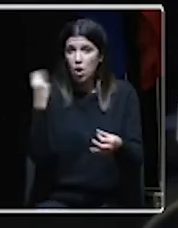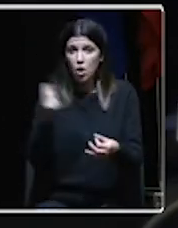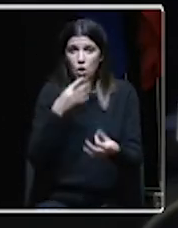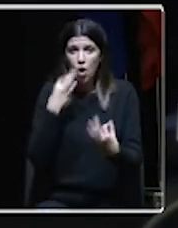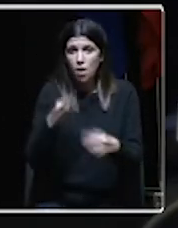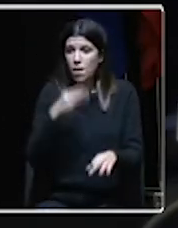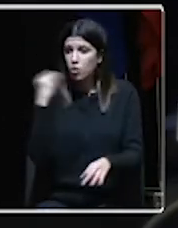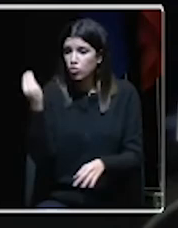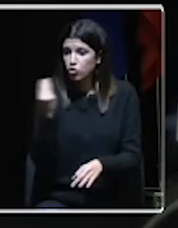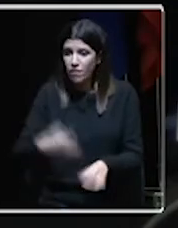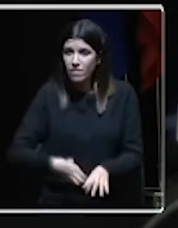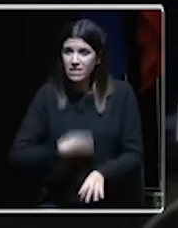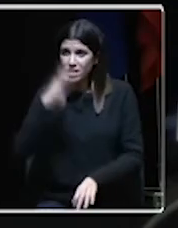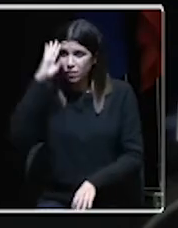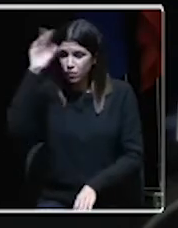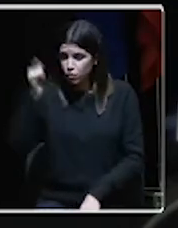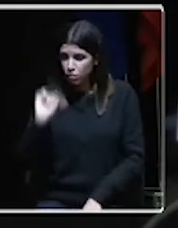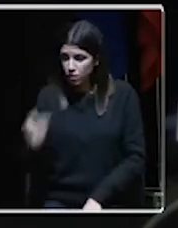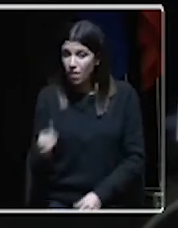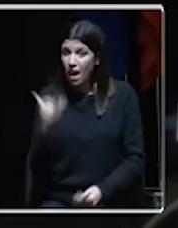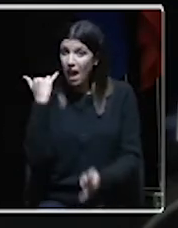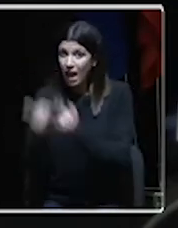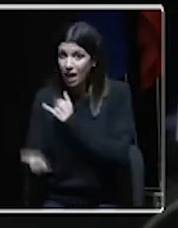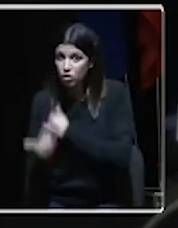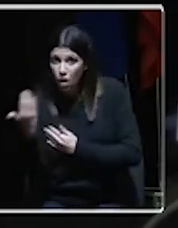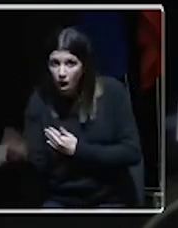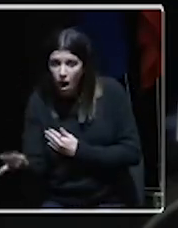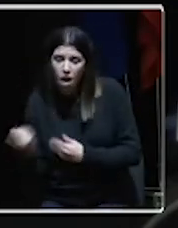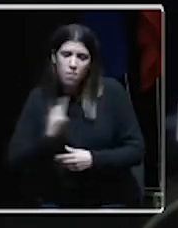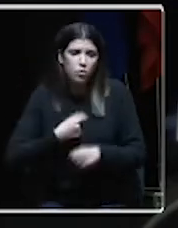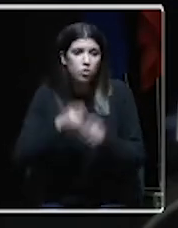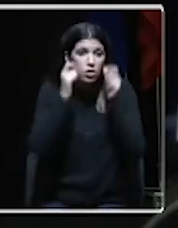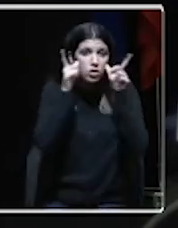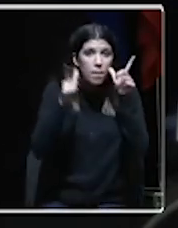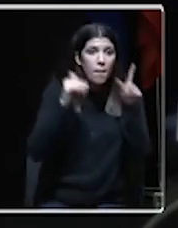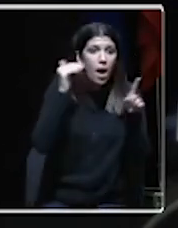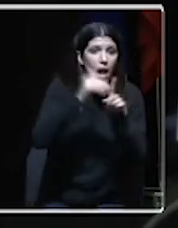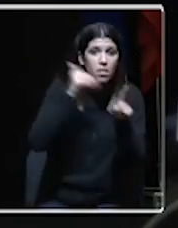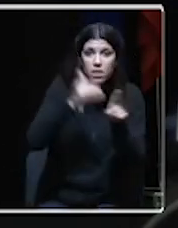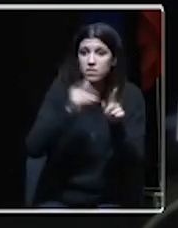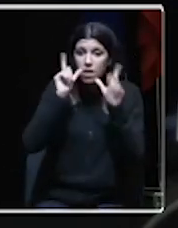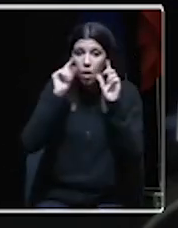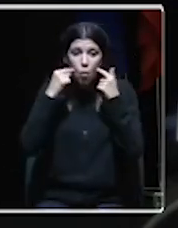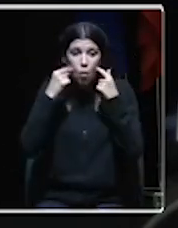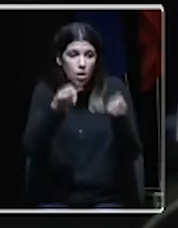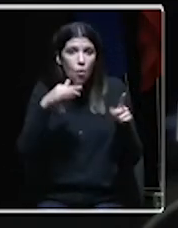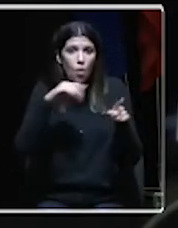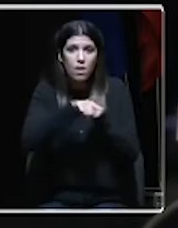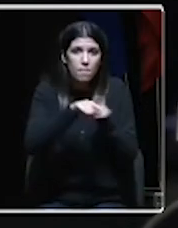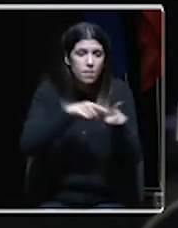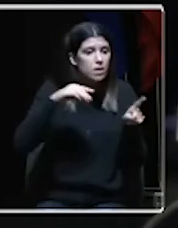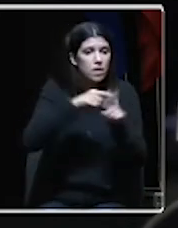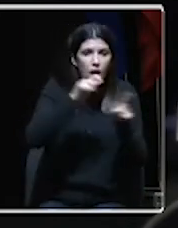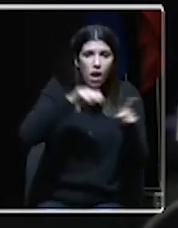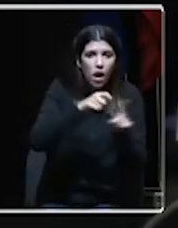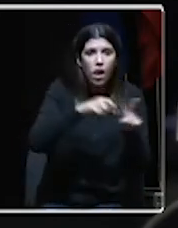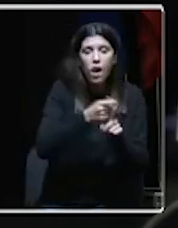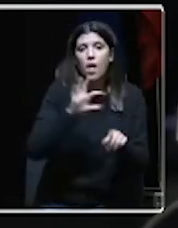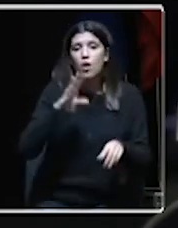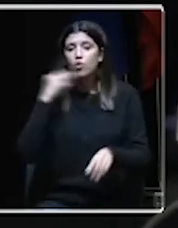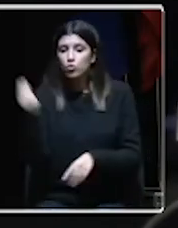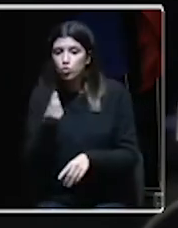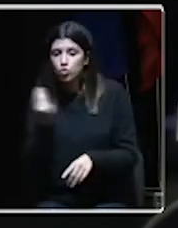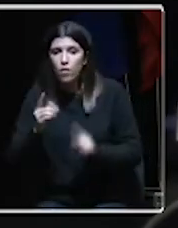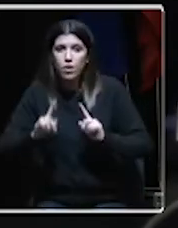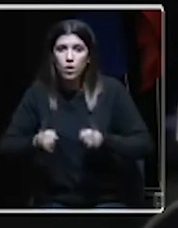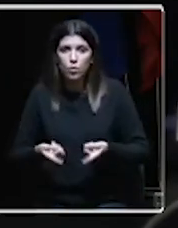seu futuro está em risco tentem cada vez mais chamar de formas diferentes a atenção do poder político. Porque quando os jovens começaram a promover